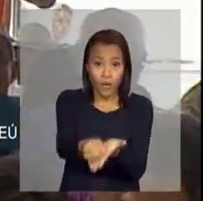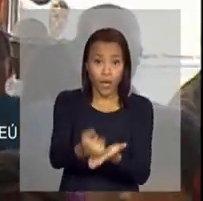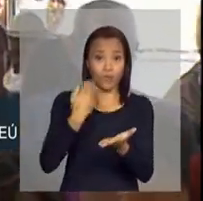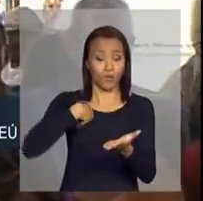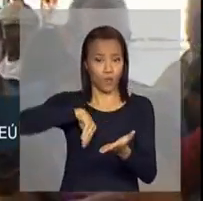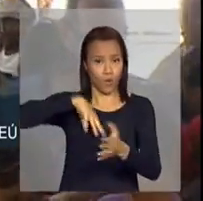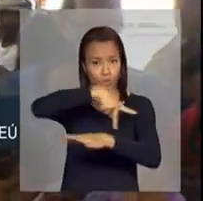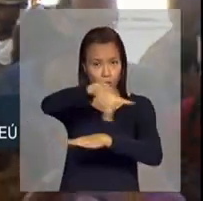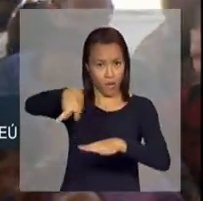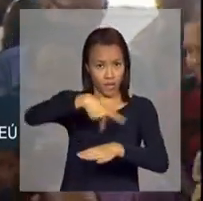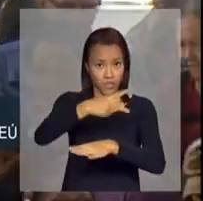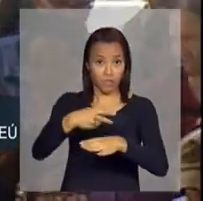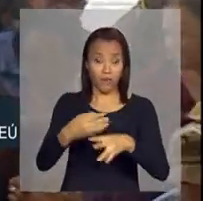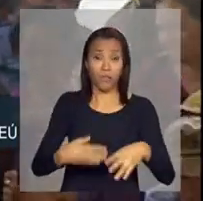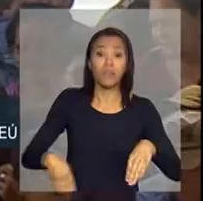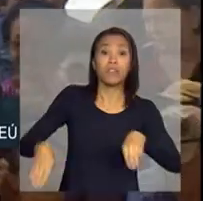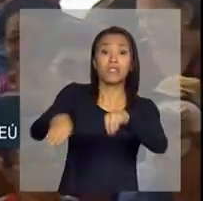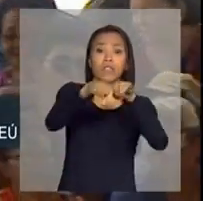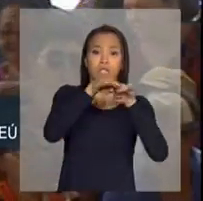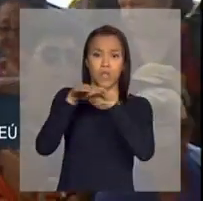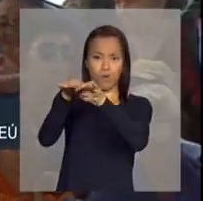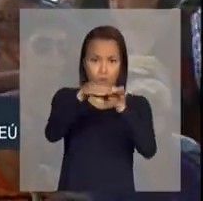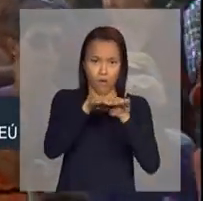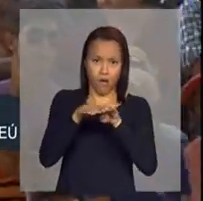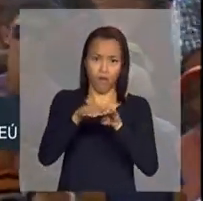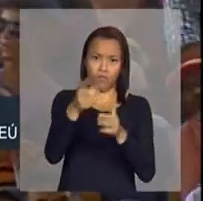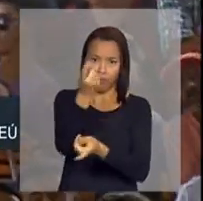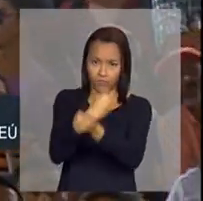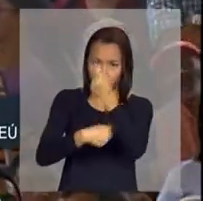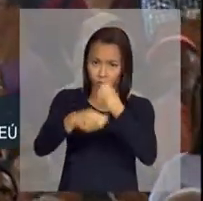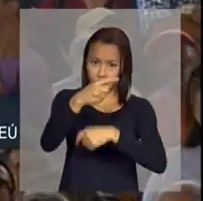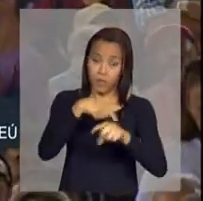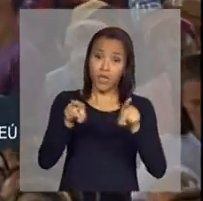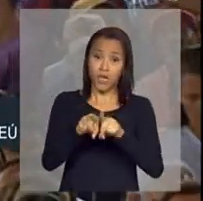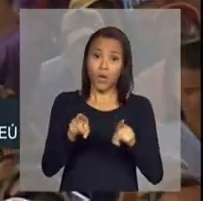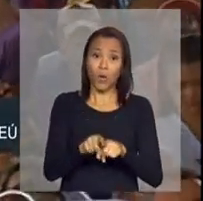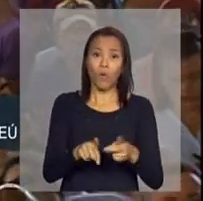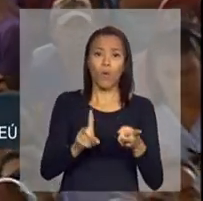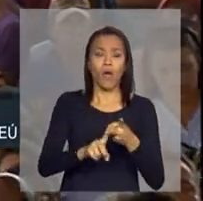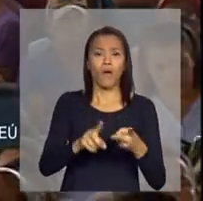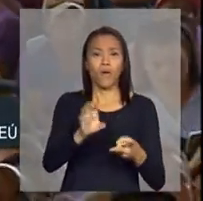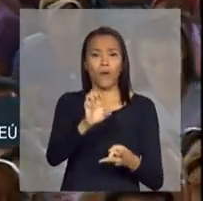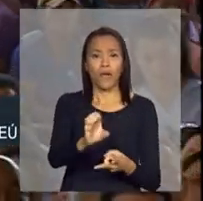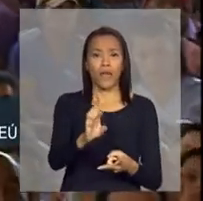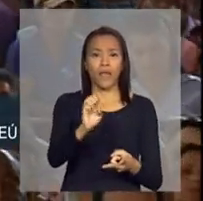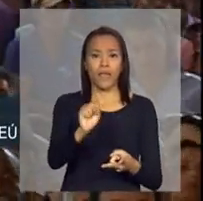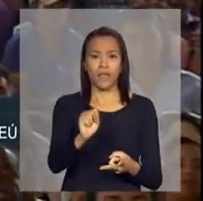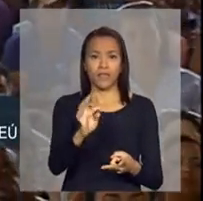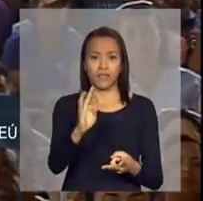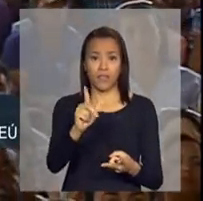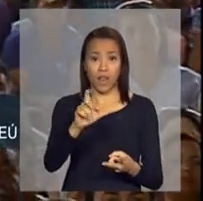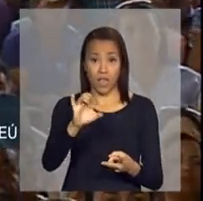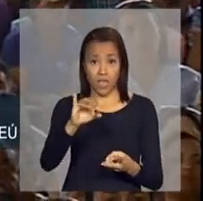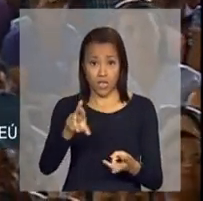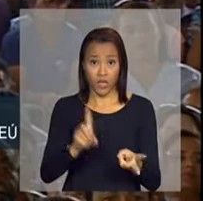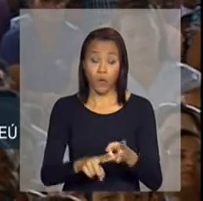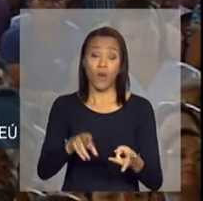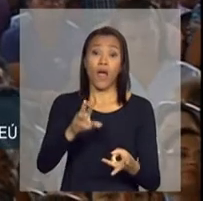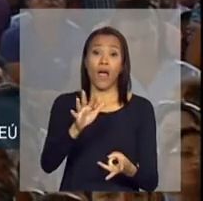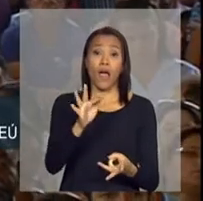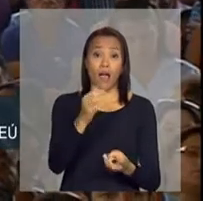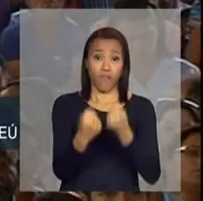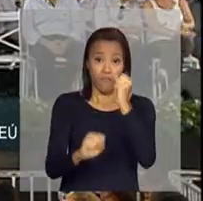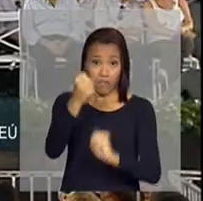equilibrado regionalmente, juntamente com a Ferrovia Transnordestina, o Estaleiro Atlântico Sul, a fábrica de